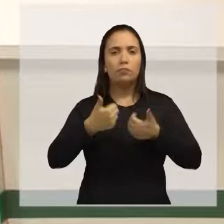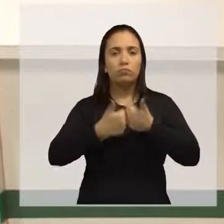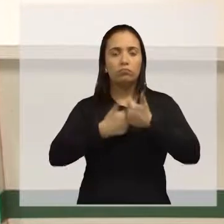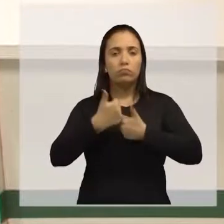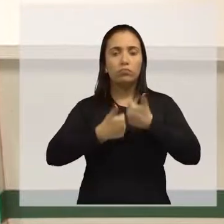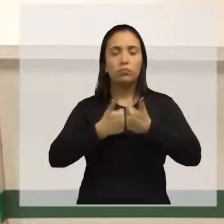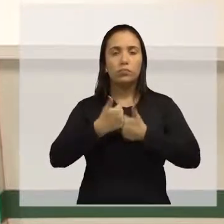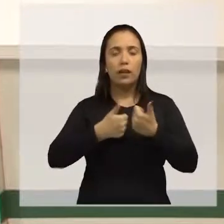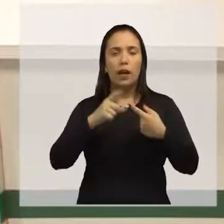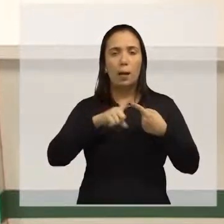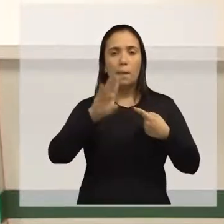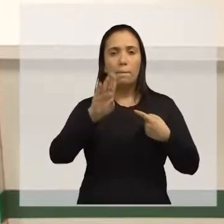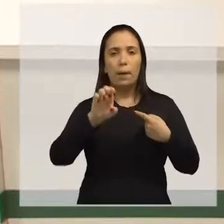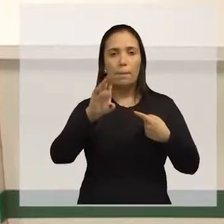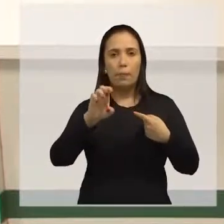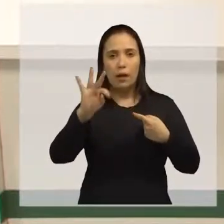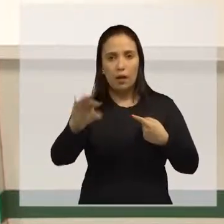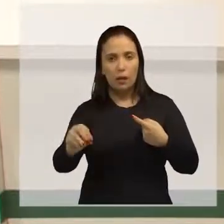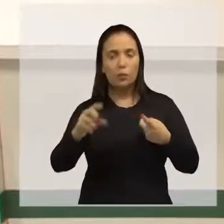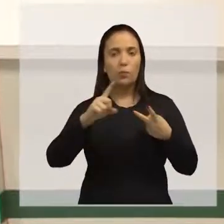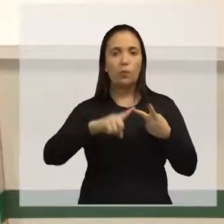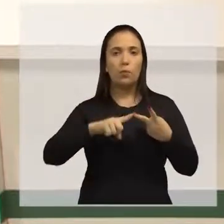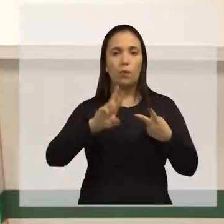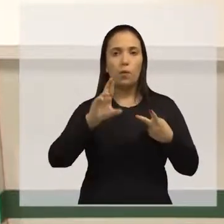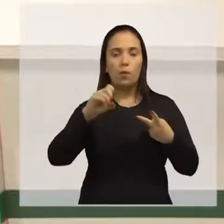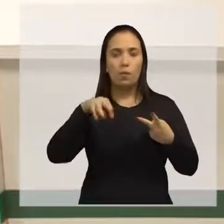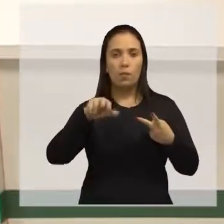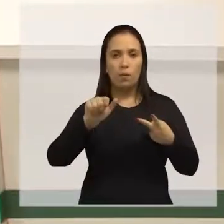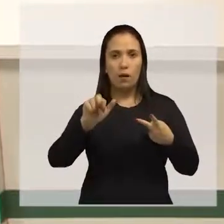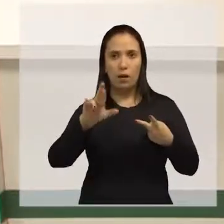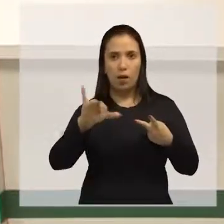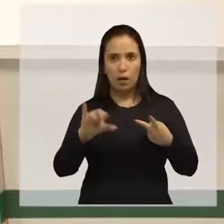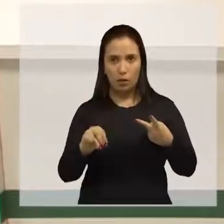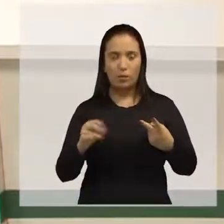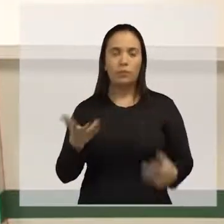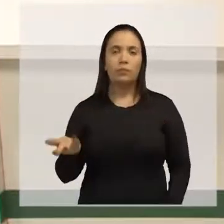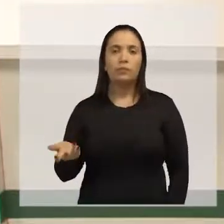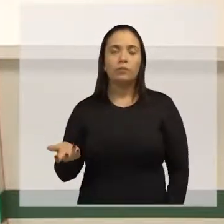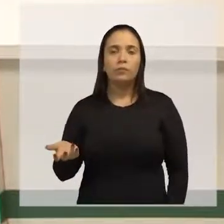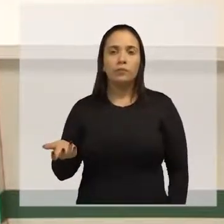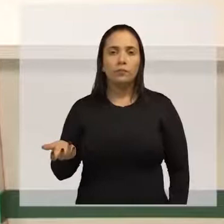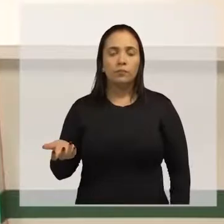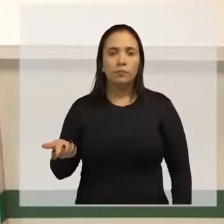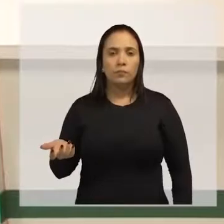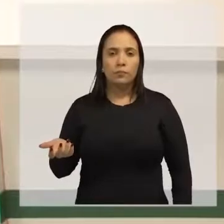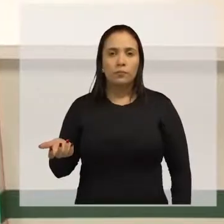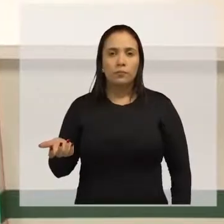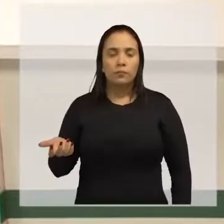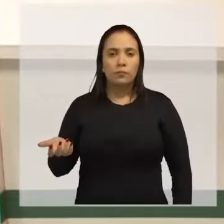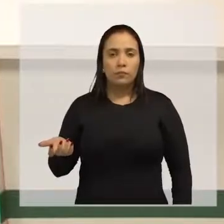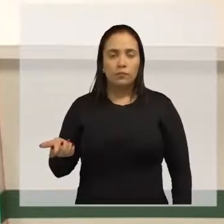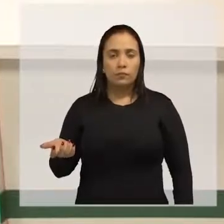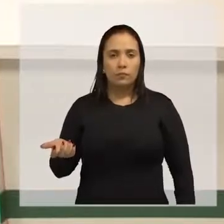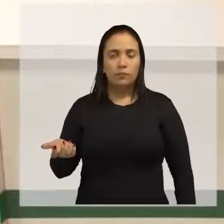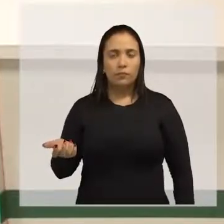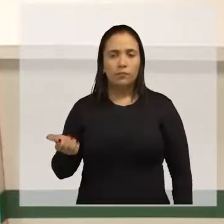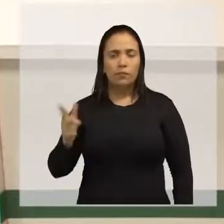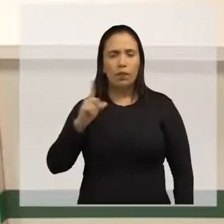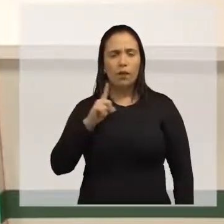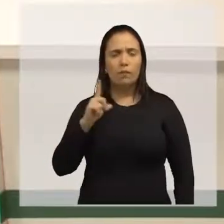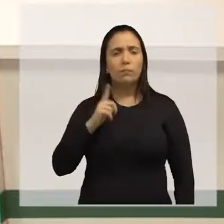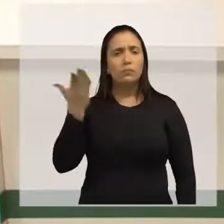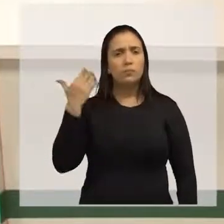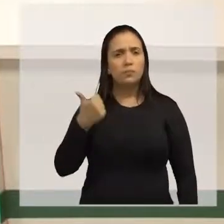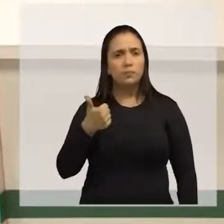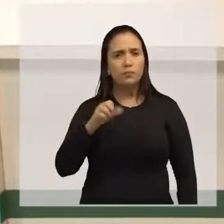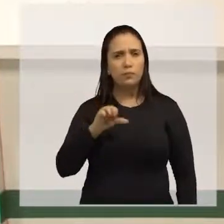isso, Luiz? Não, 94. Não, aí foi 90. 90. Quem era o nosso atacante naquela época? Nós tínhamos... Não, o Romário